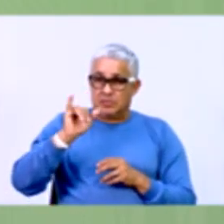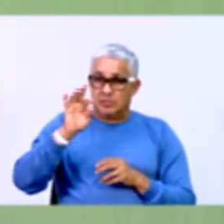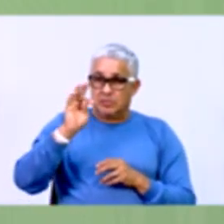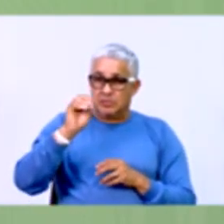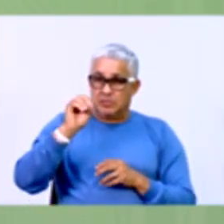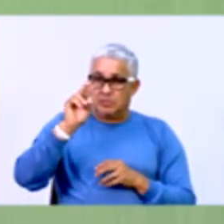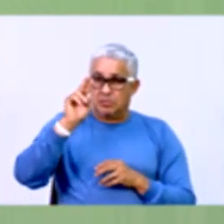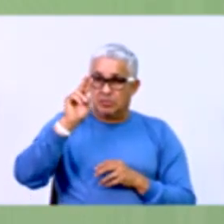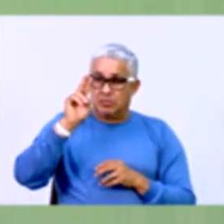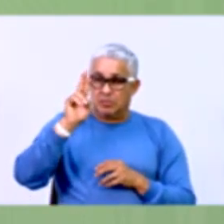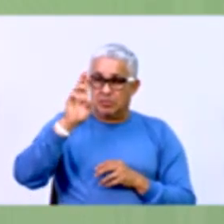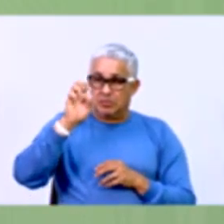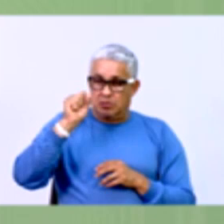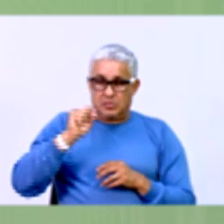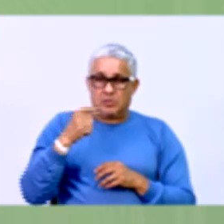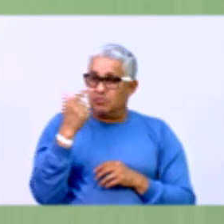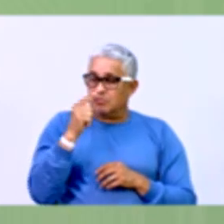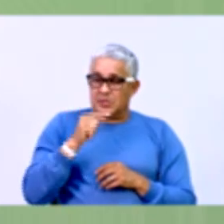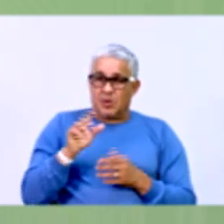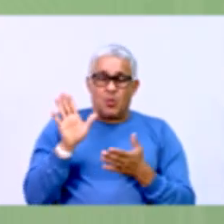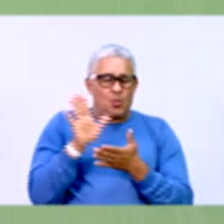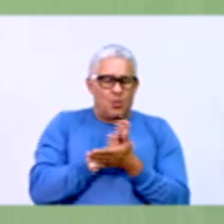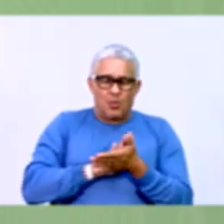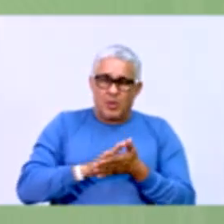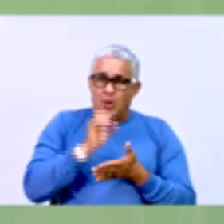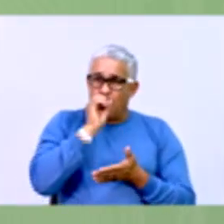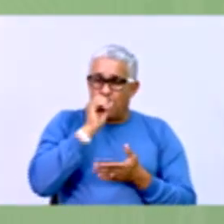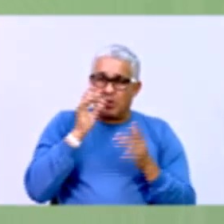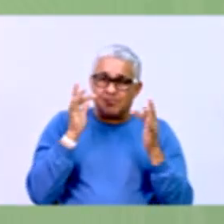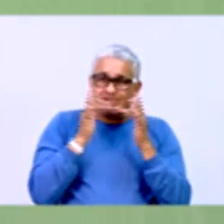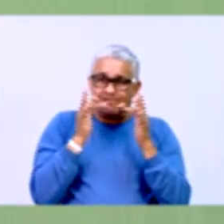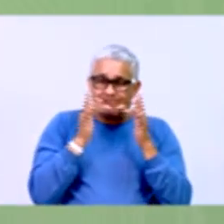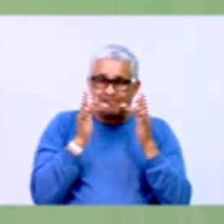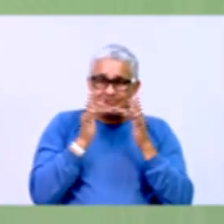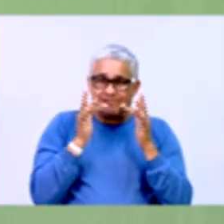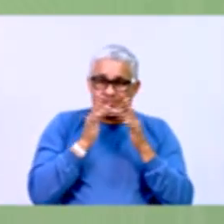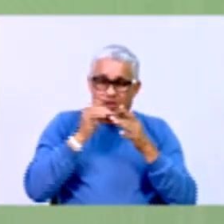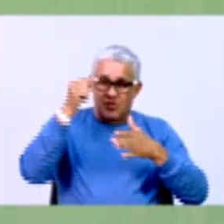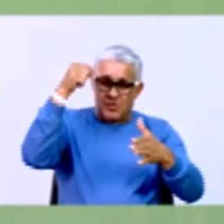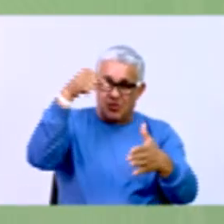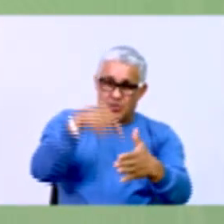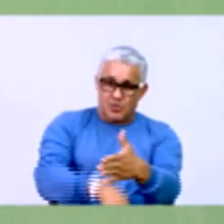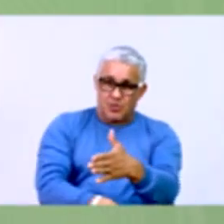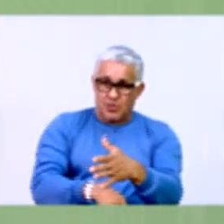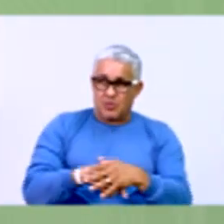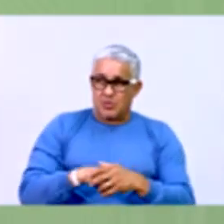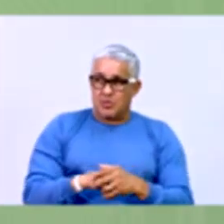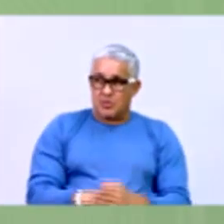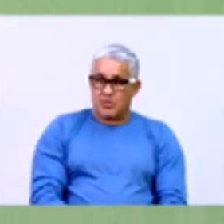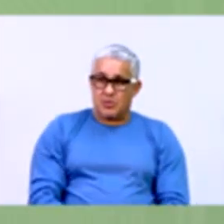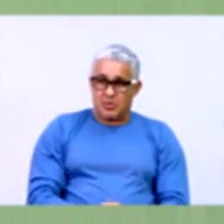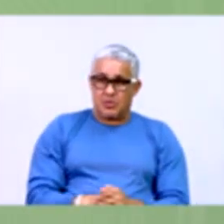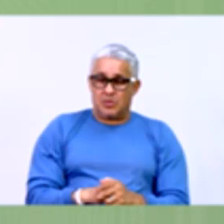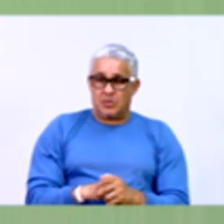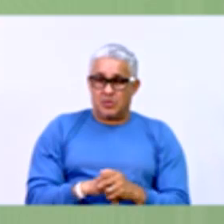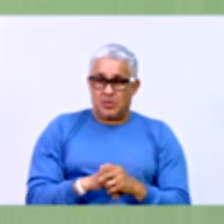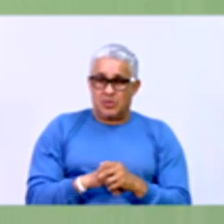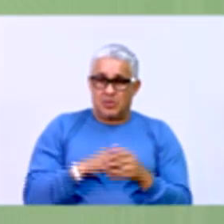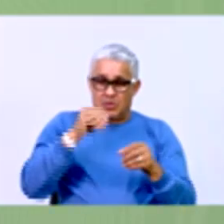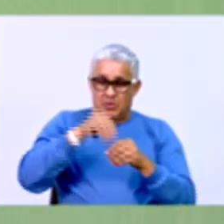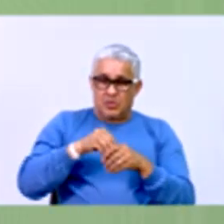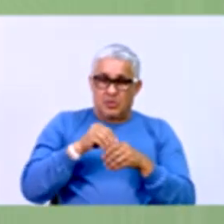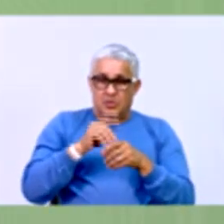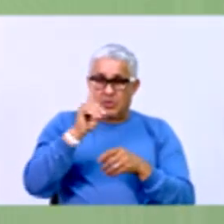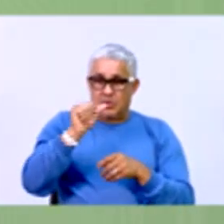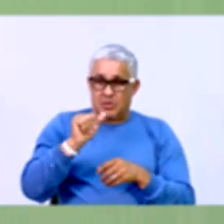possuíam nenhum contato mais aprofundado com o processamento dos dados